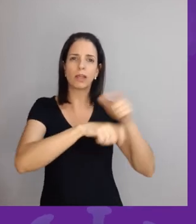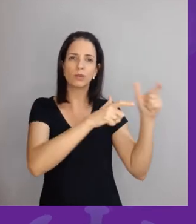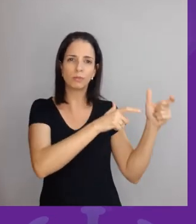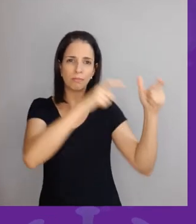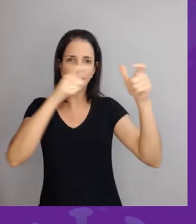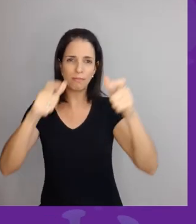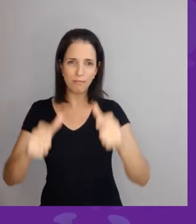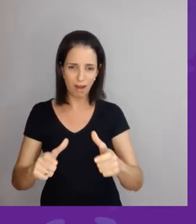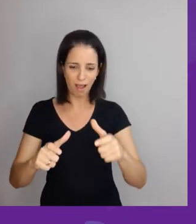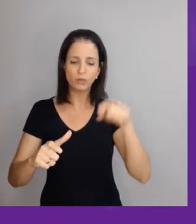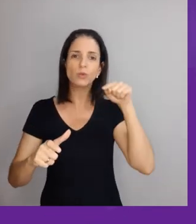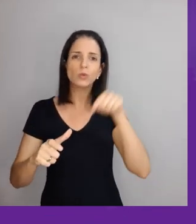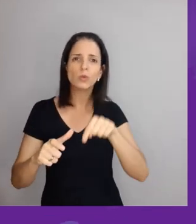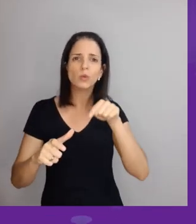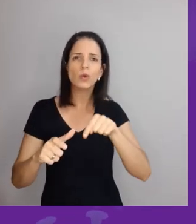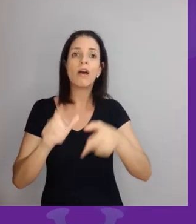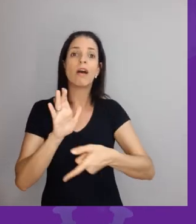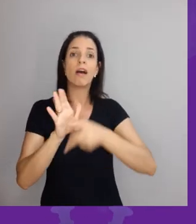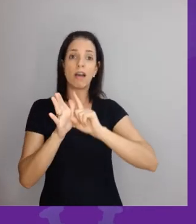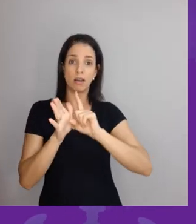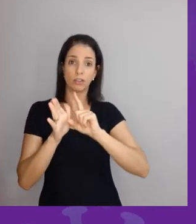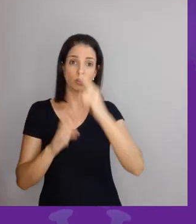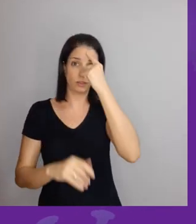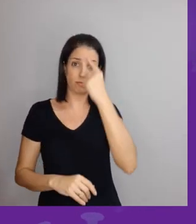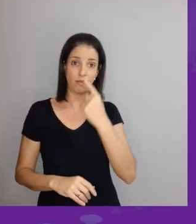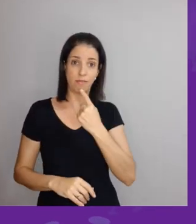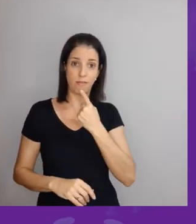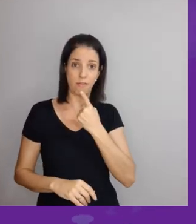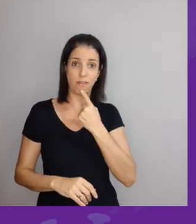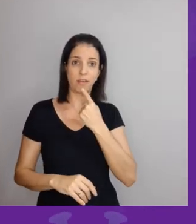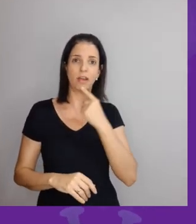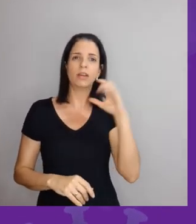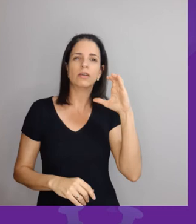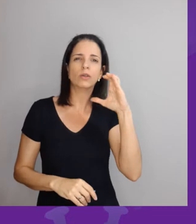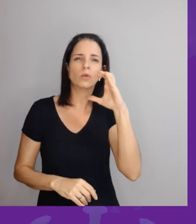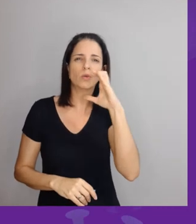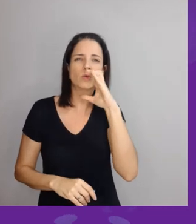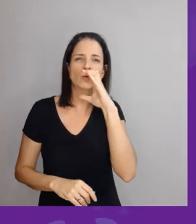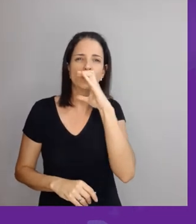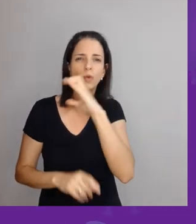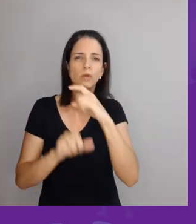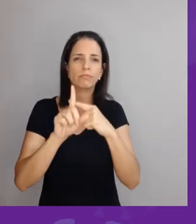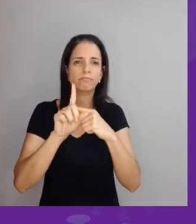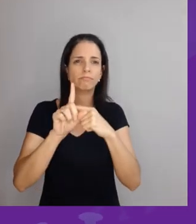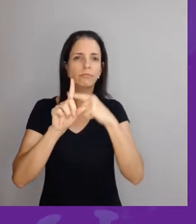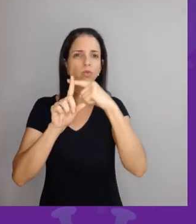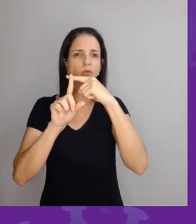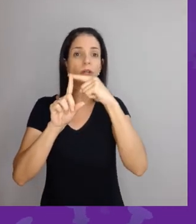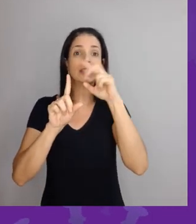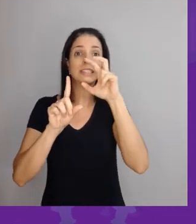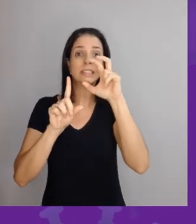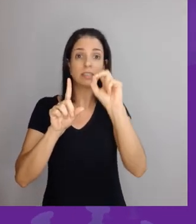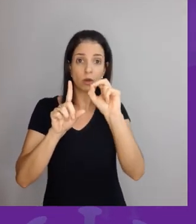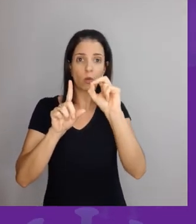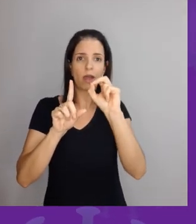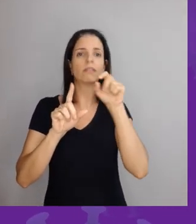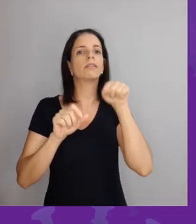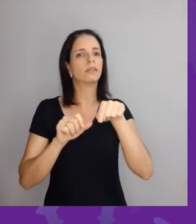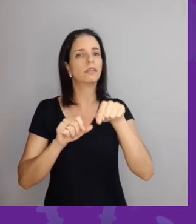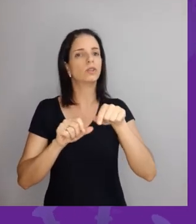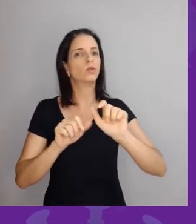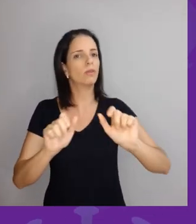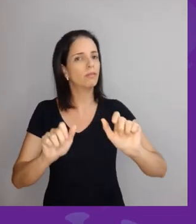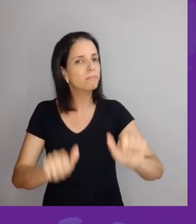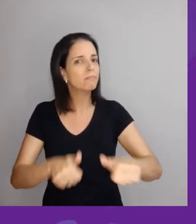viu para o alimento que estiver sendo servido passar por um aquecimento de até 50 graus por uma meia hora antes de servir